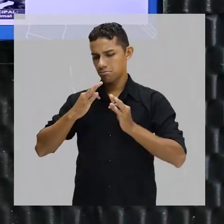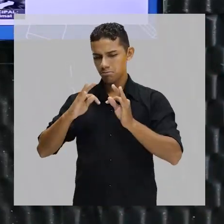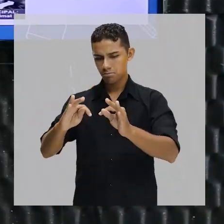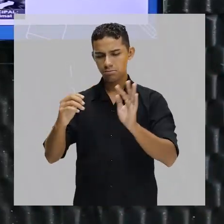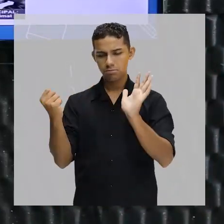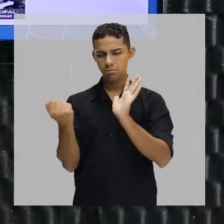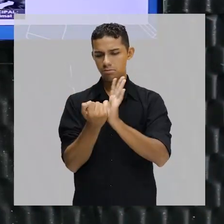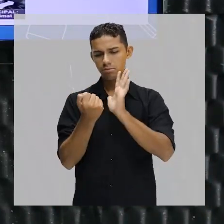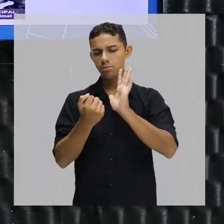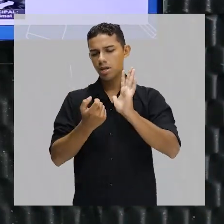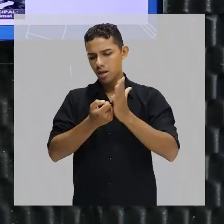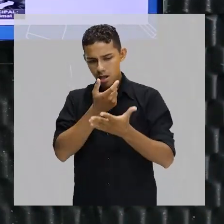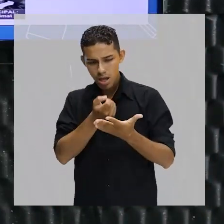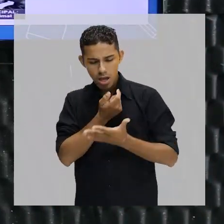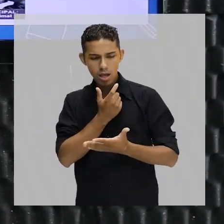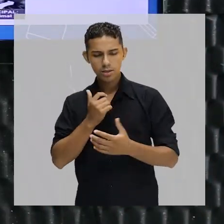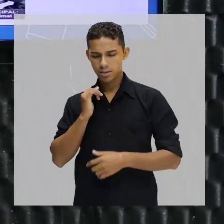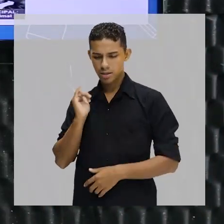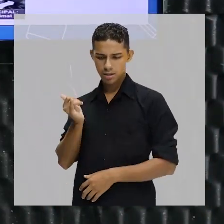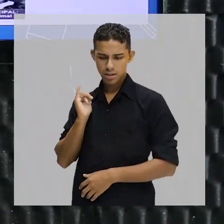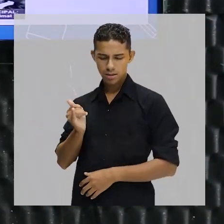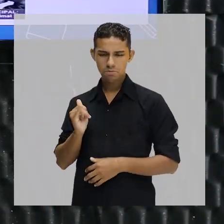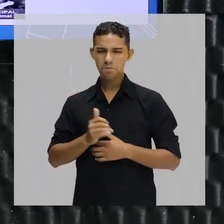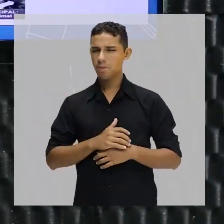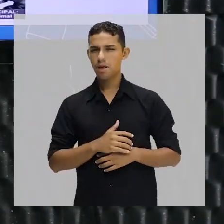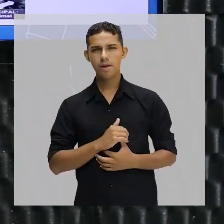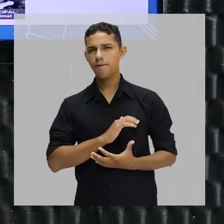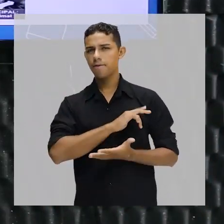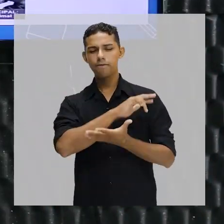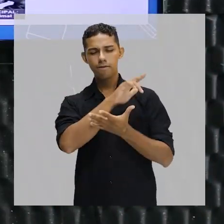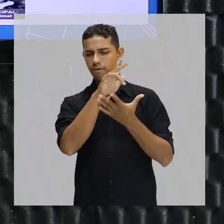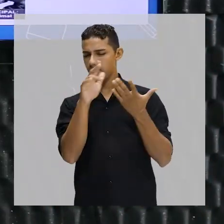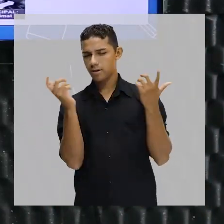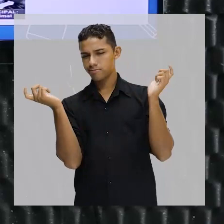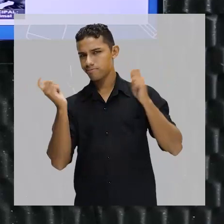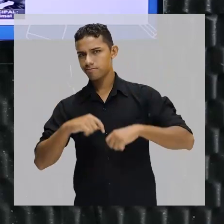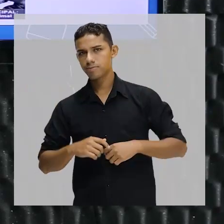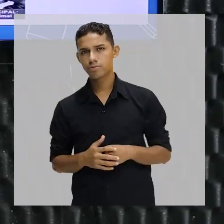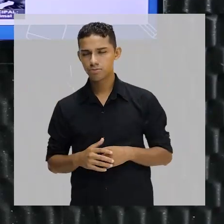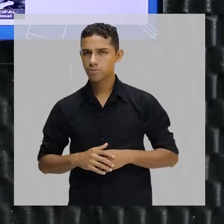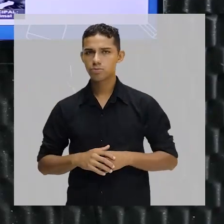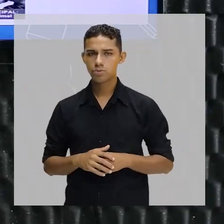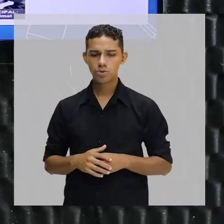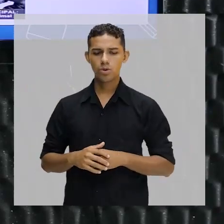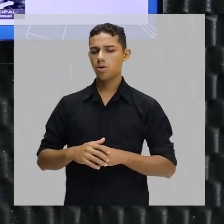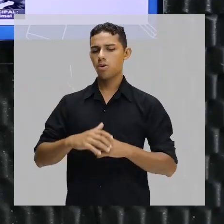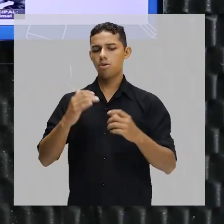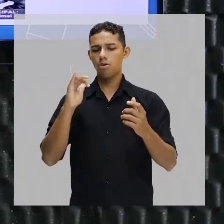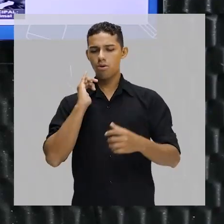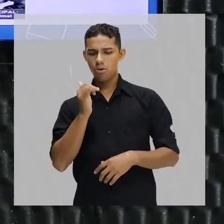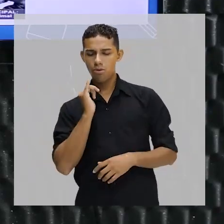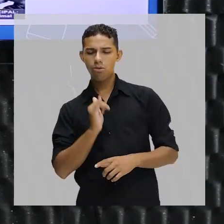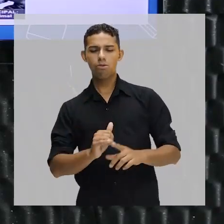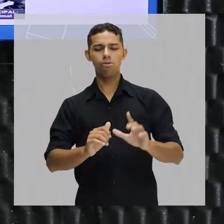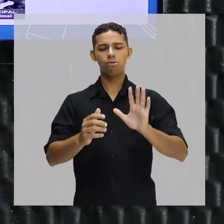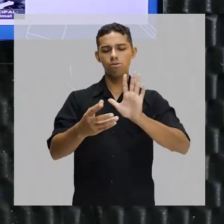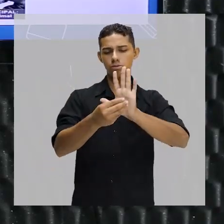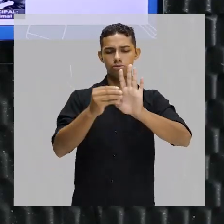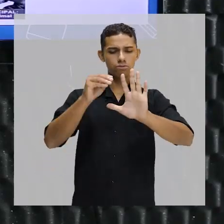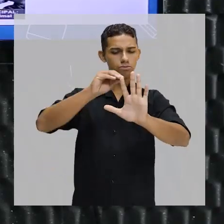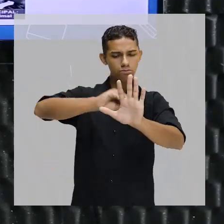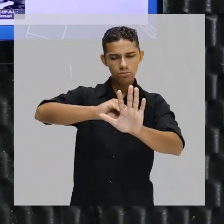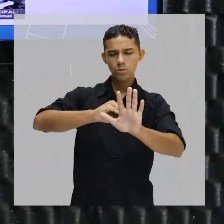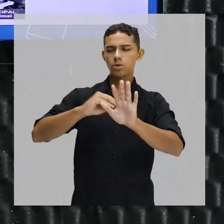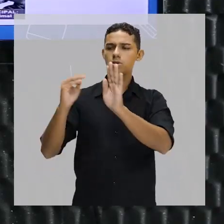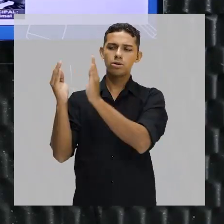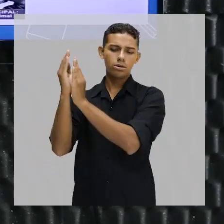bula, narrativas, vão encontrar uma inúmera possibilidades, né? Contos, romances, fábulas, cada